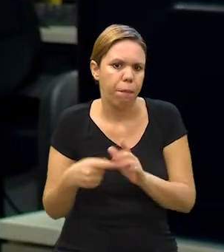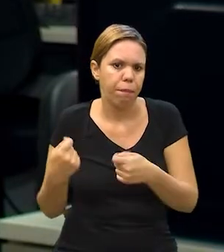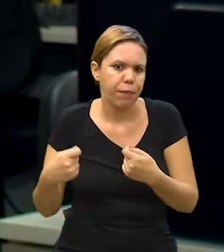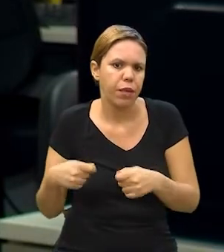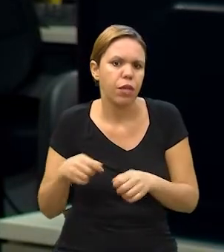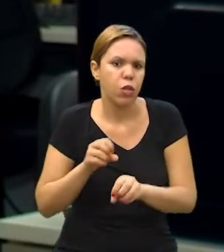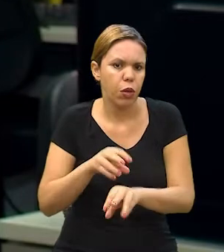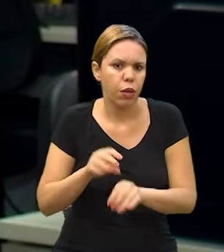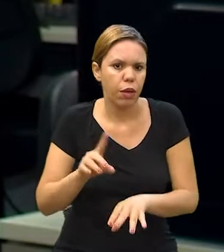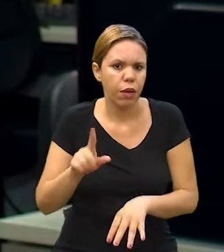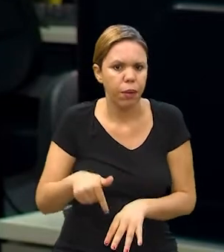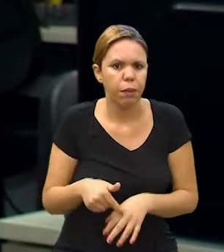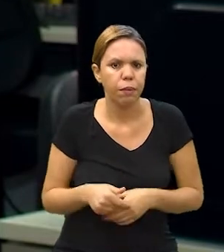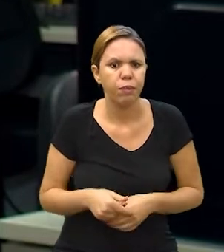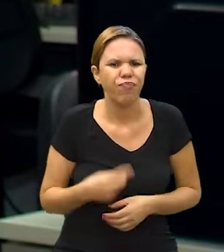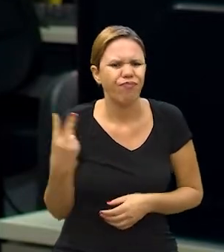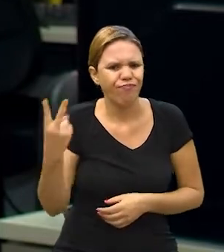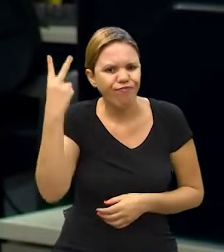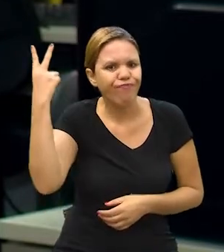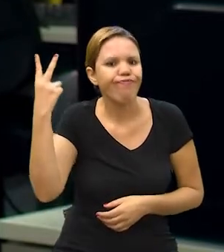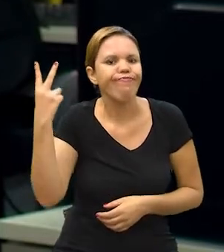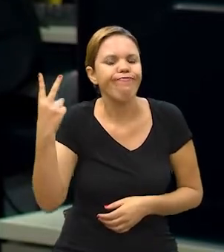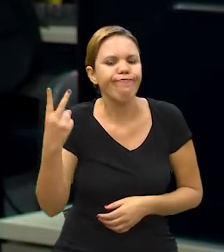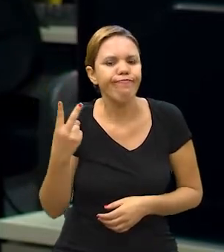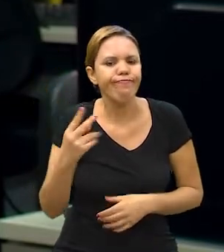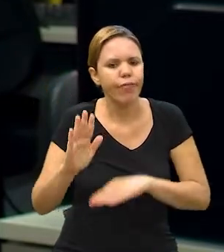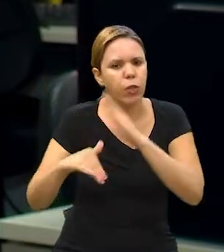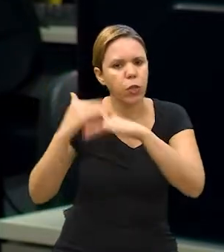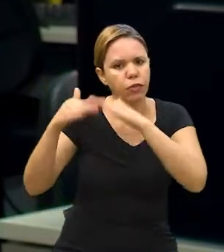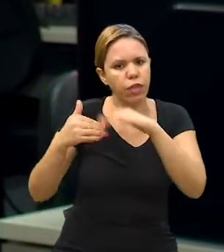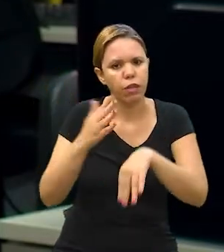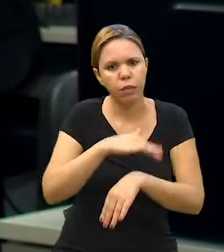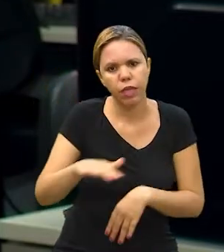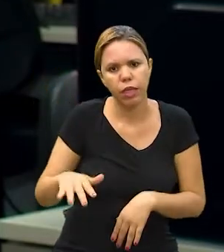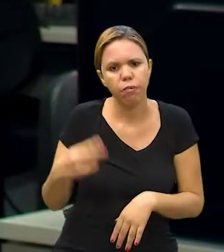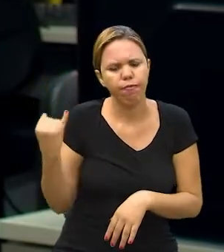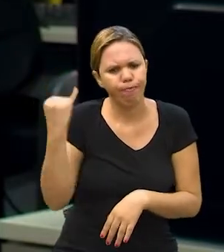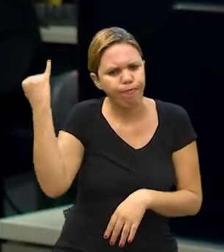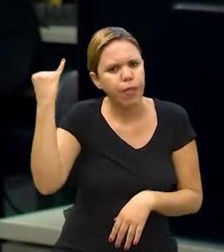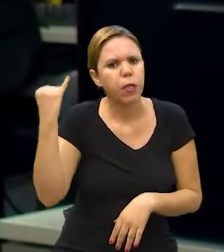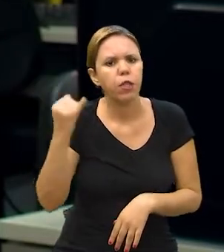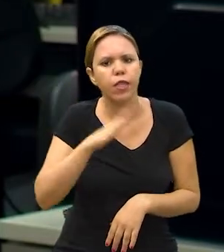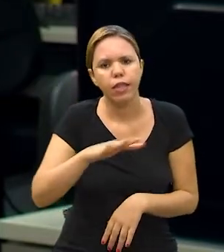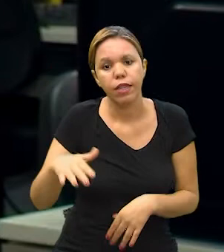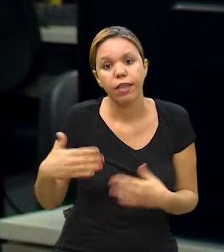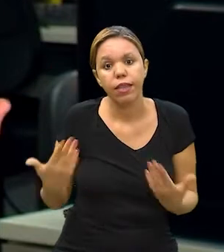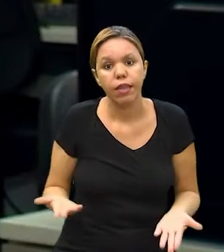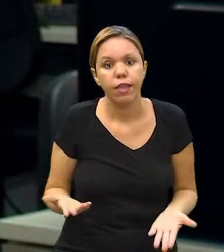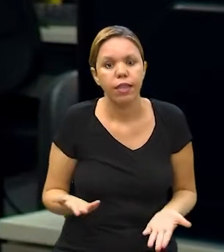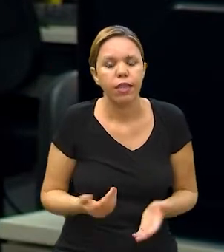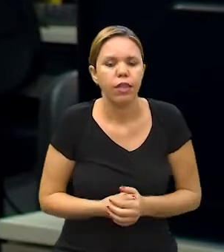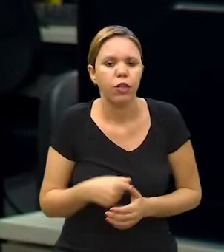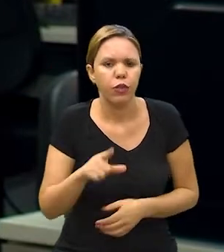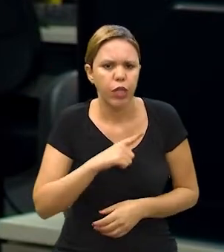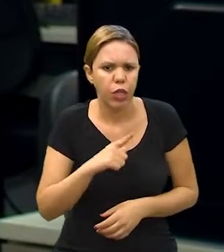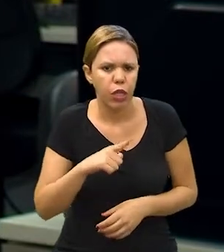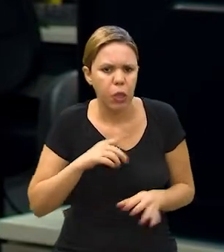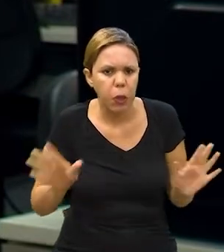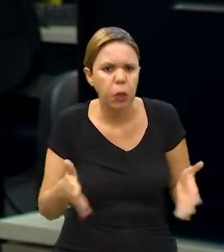processo educacional é muito valiosa para o desenvolvimento das nossas crianças, muito valiosa. As crianças, então, né, vão ter um